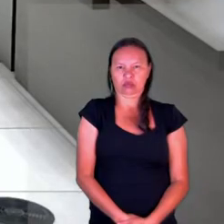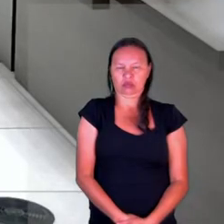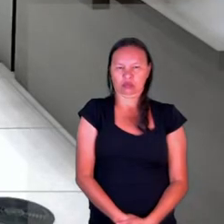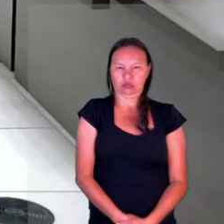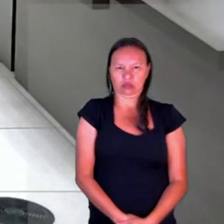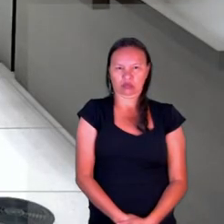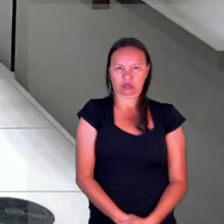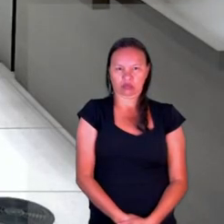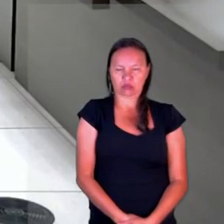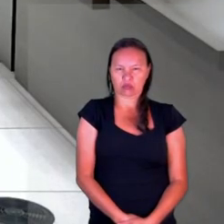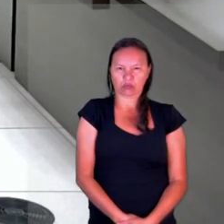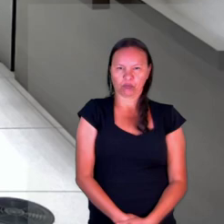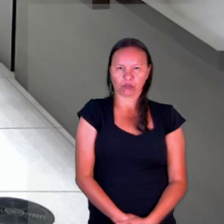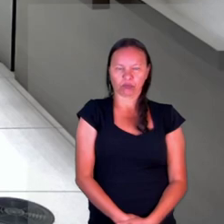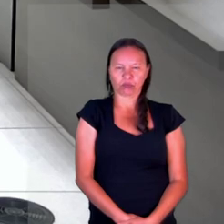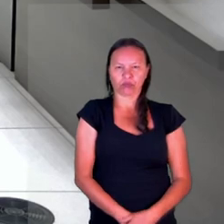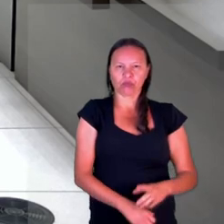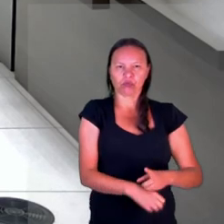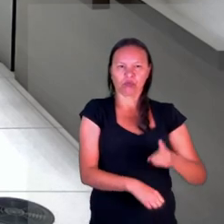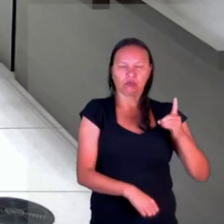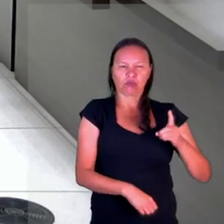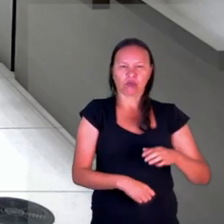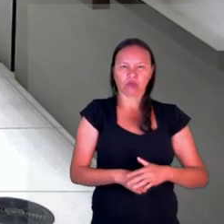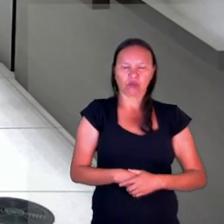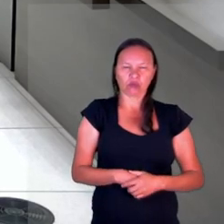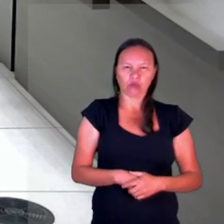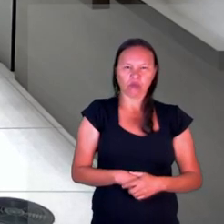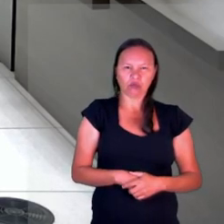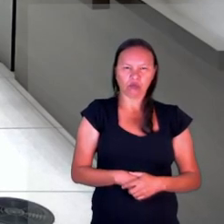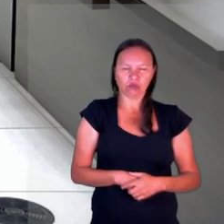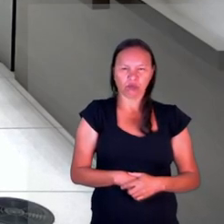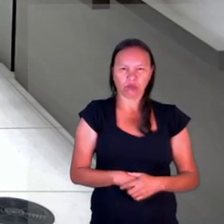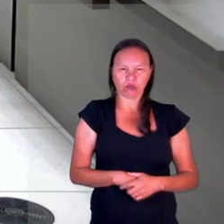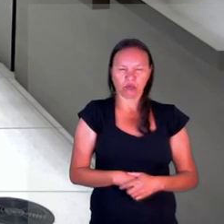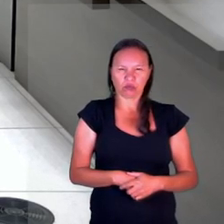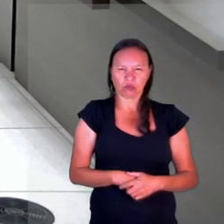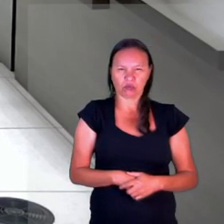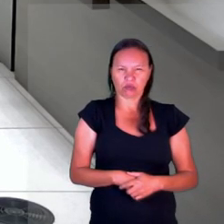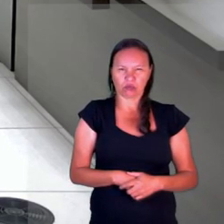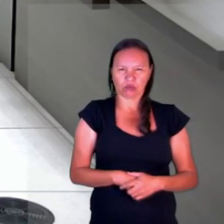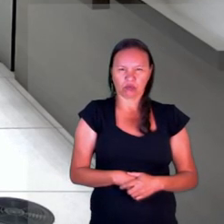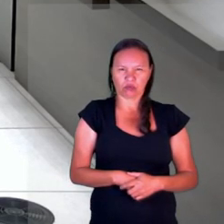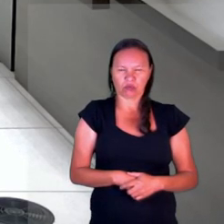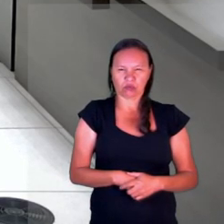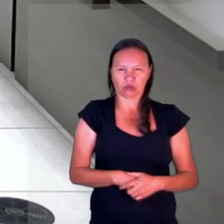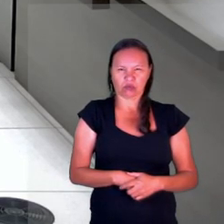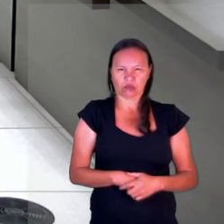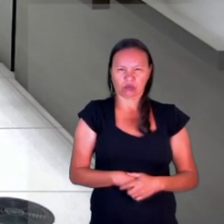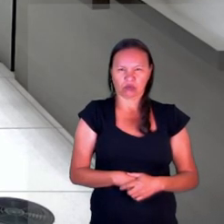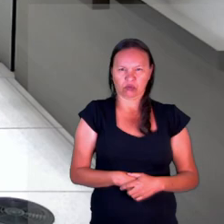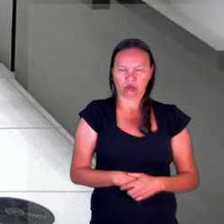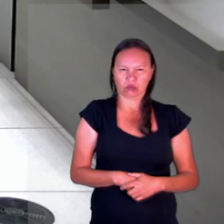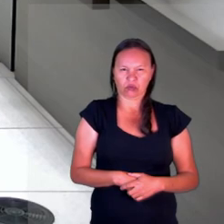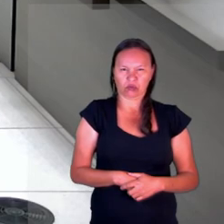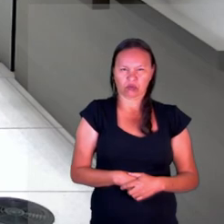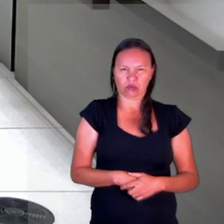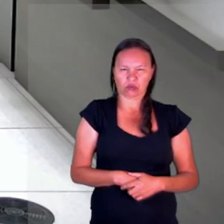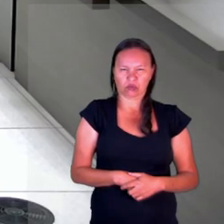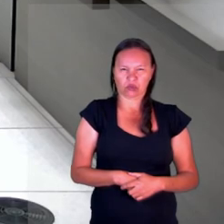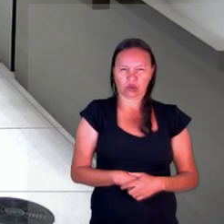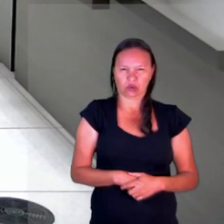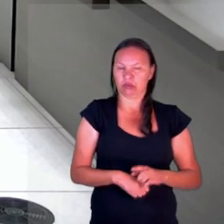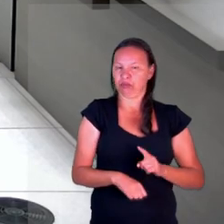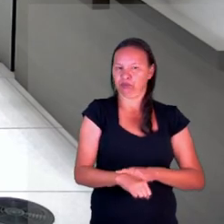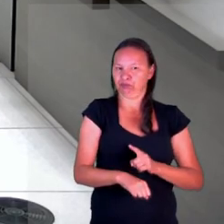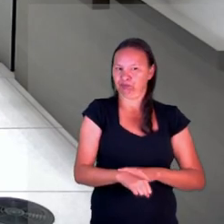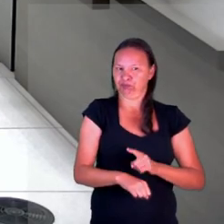Obrigado Dr Olímpio rapidinho com relação a isso até falei felizmente você chata é porque não dá não